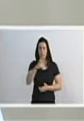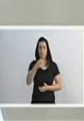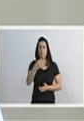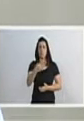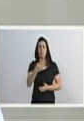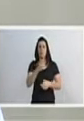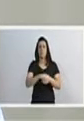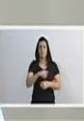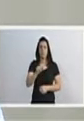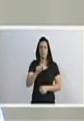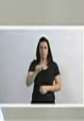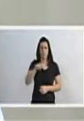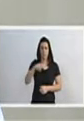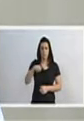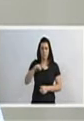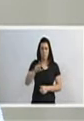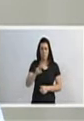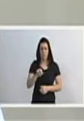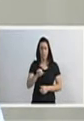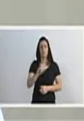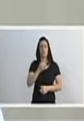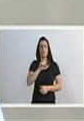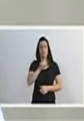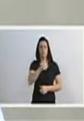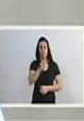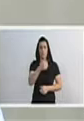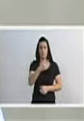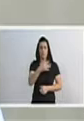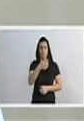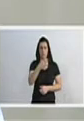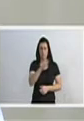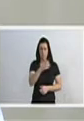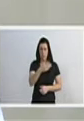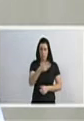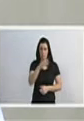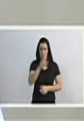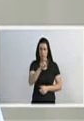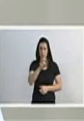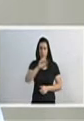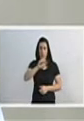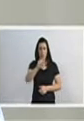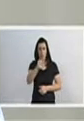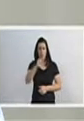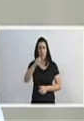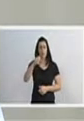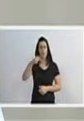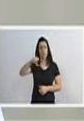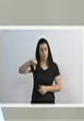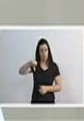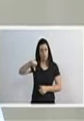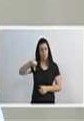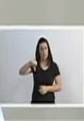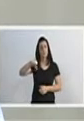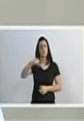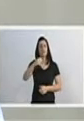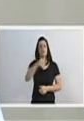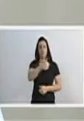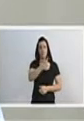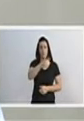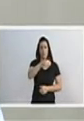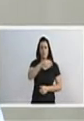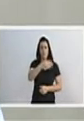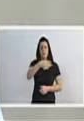Vieira, 1.435, 1.438, 1.439, 1.440,